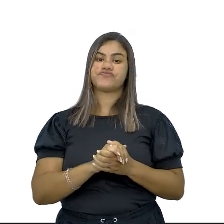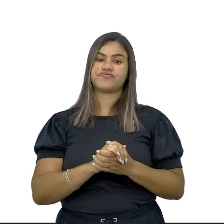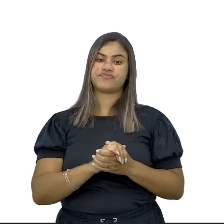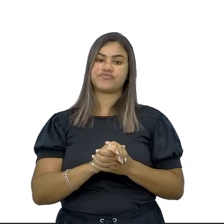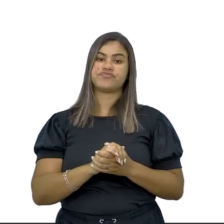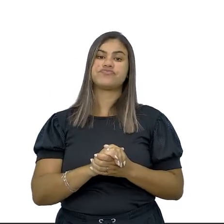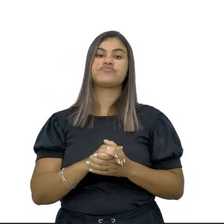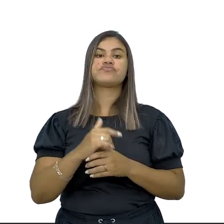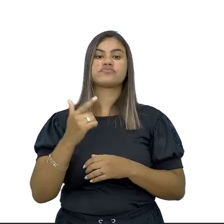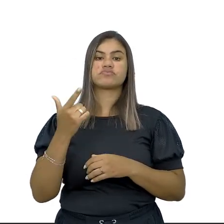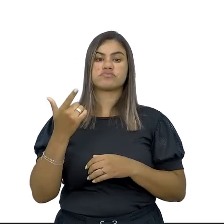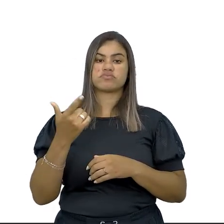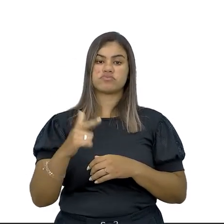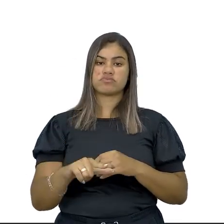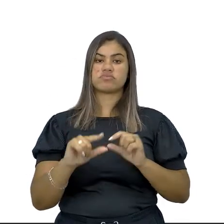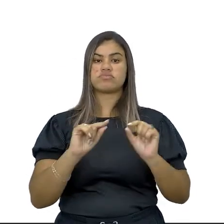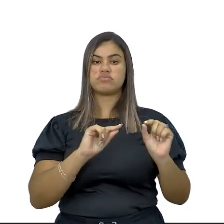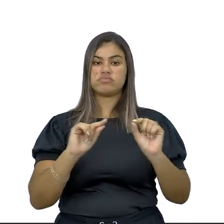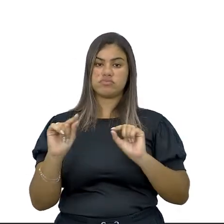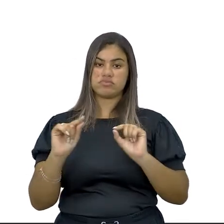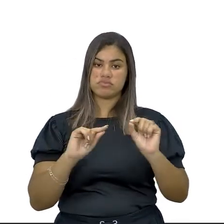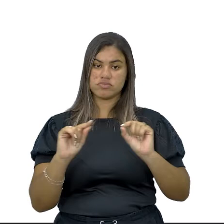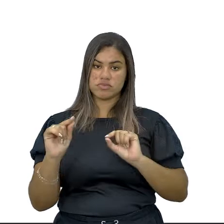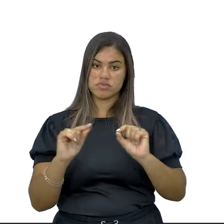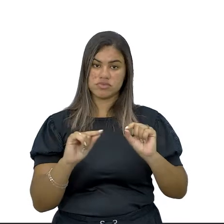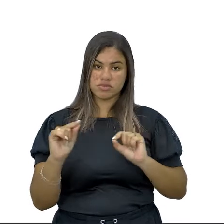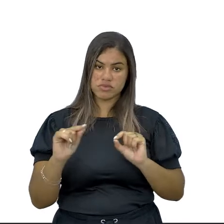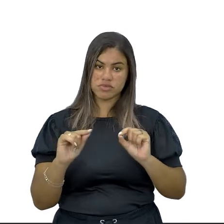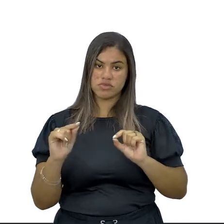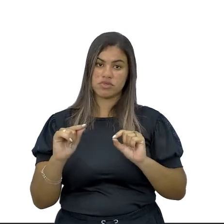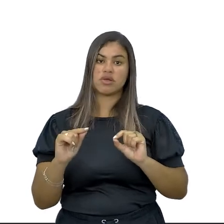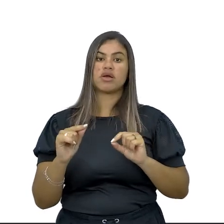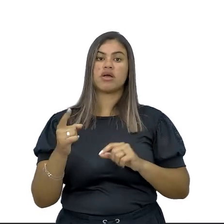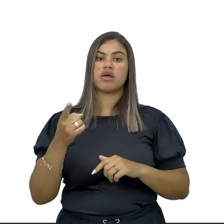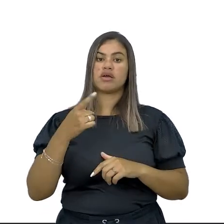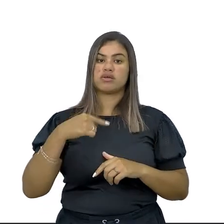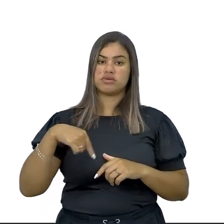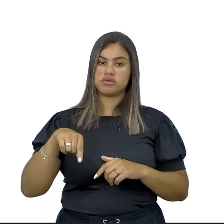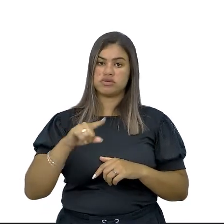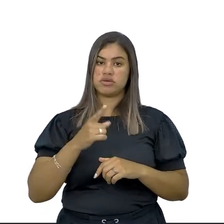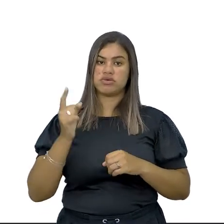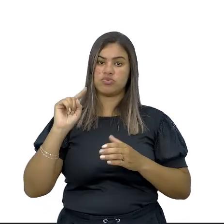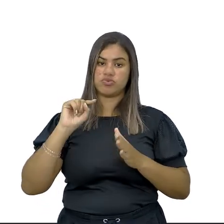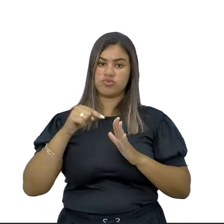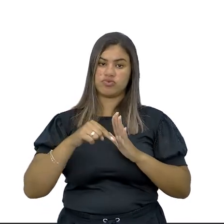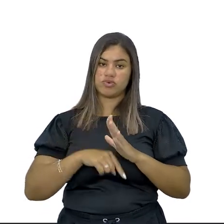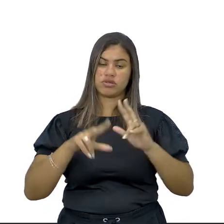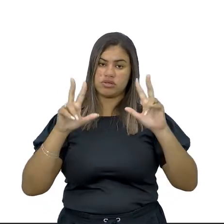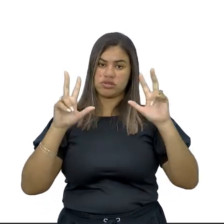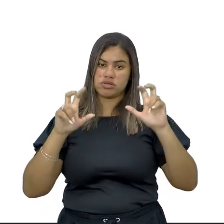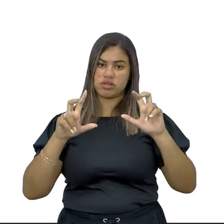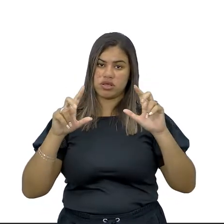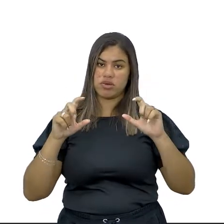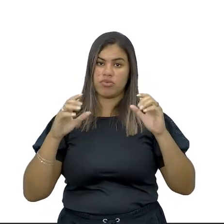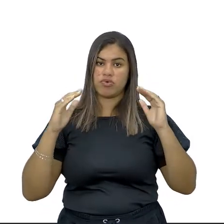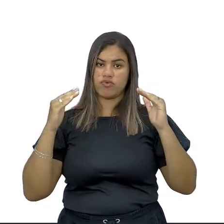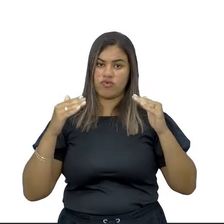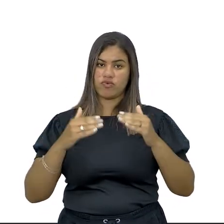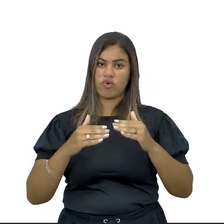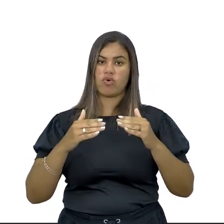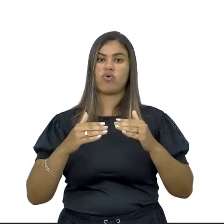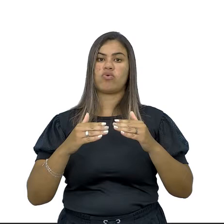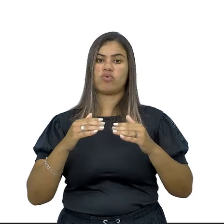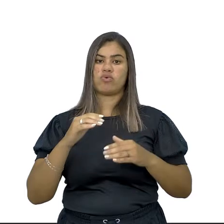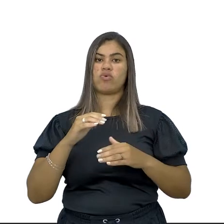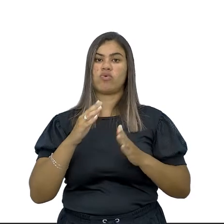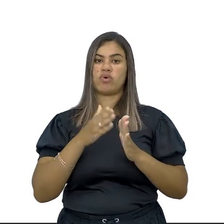próxima formação, nós voltaremos a nos aprofundar nessa temática a partir da formação de etapa, parte